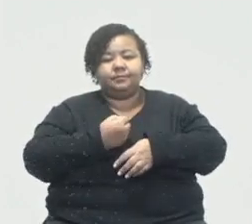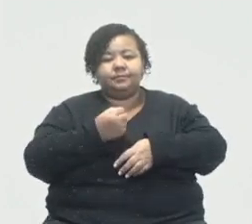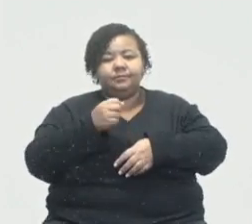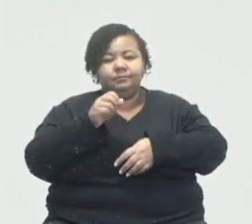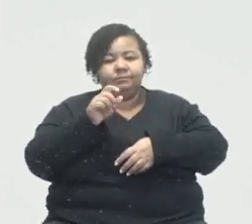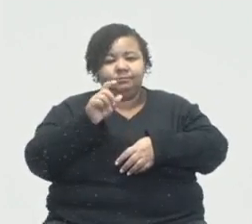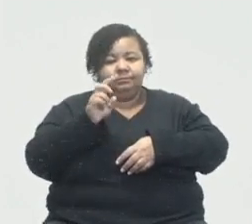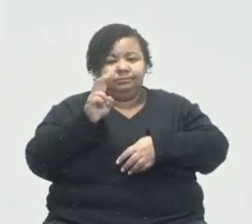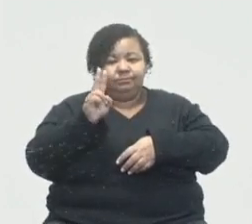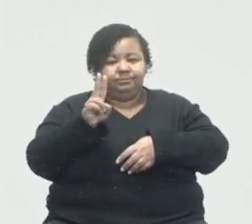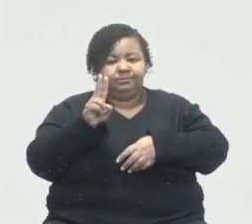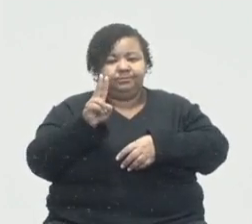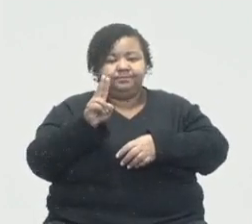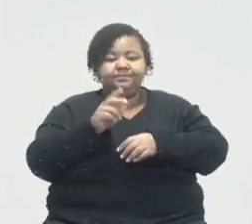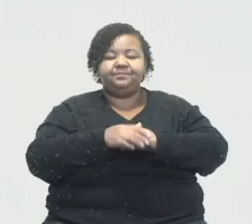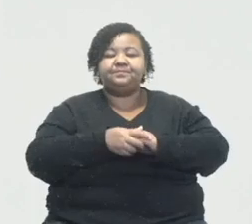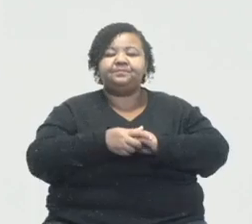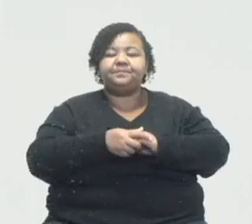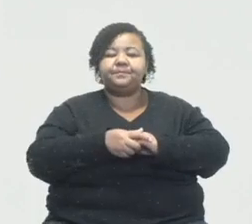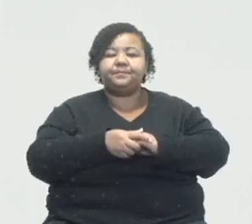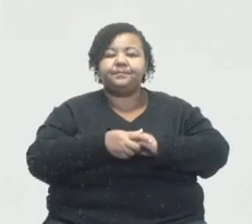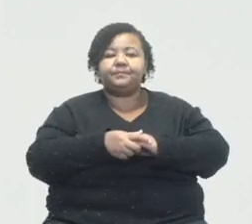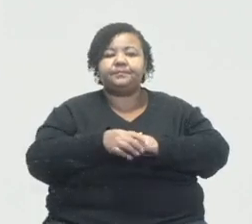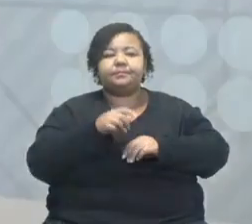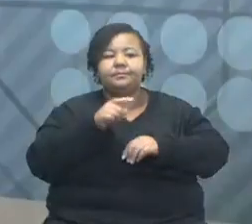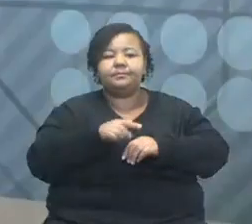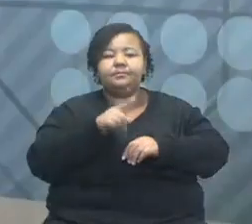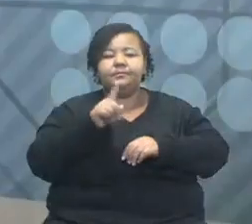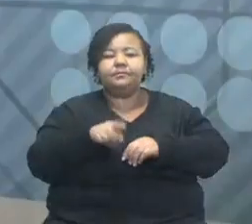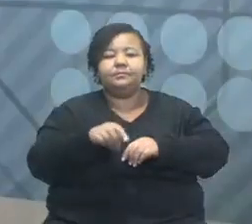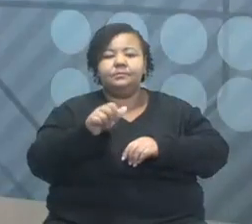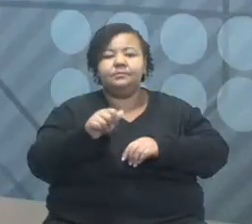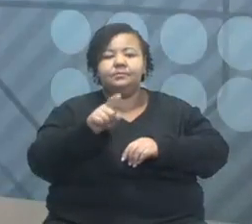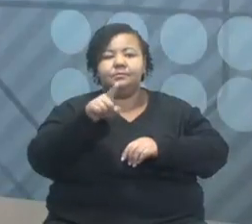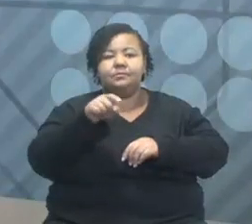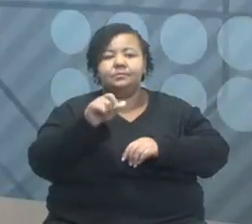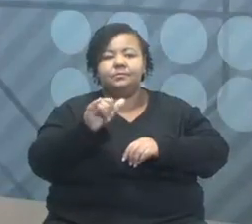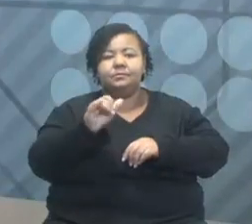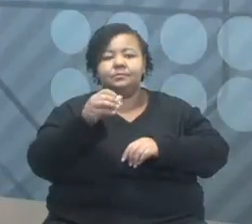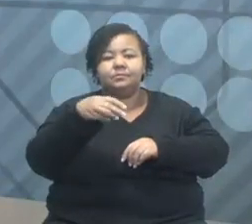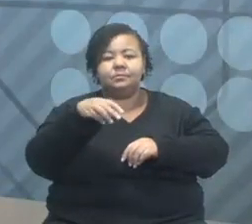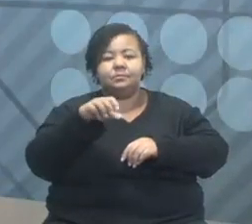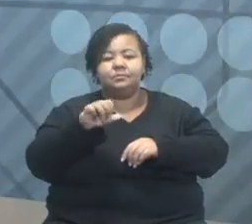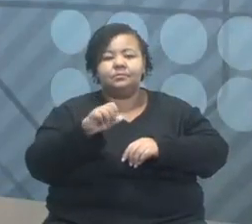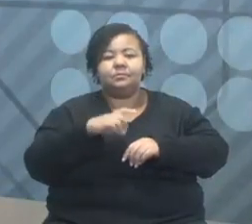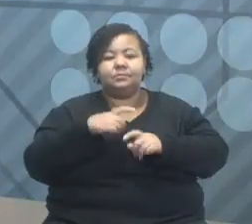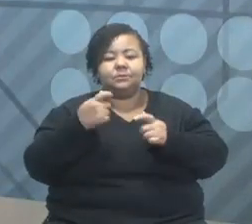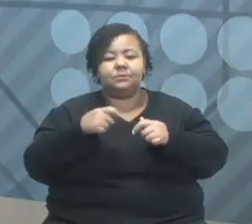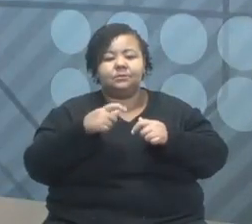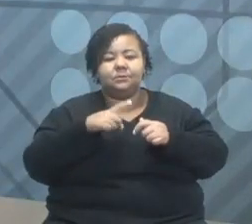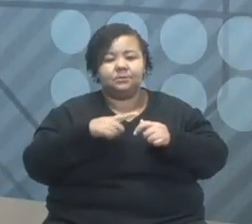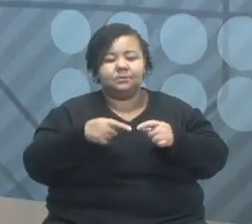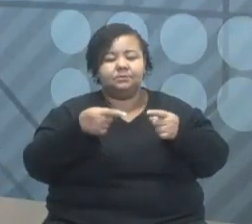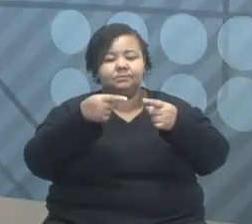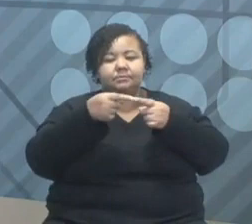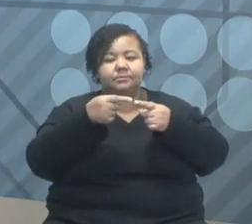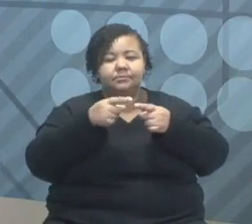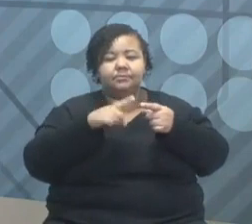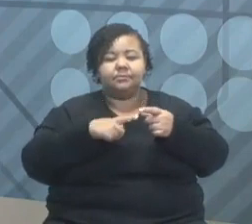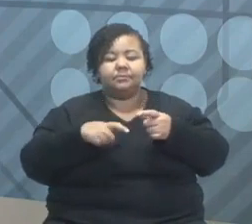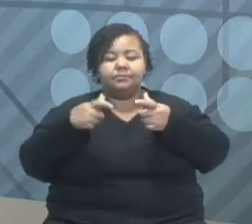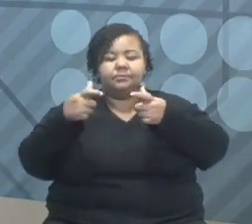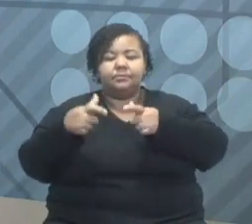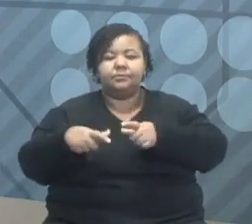vetor u. Então, esses são os axiomas que devem ser satisfeitos para termos um espaço vetorial.